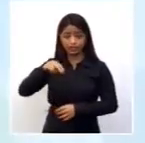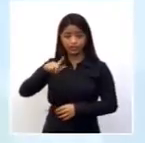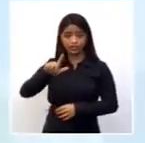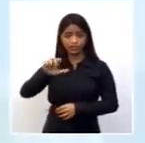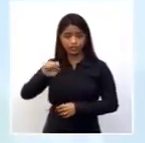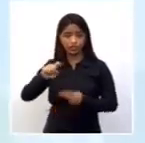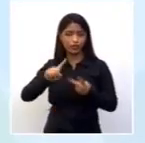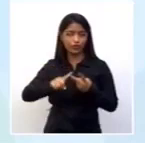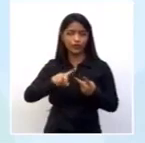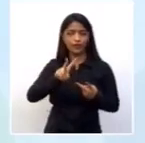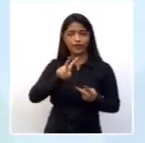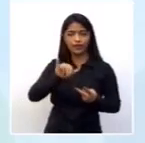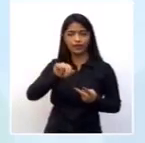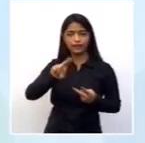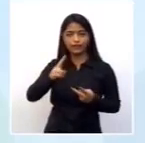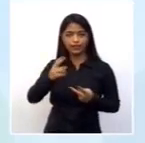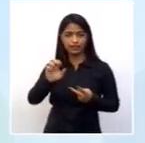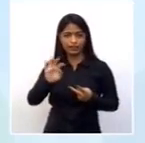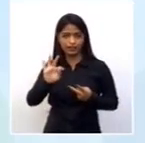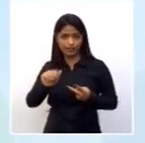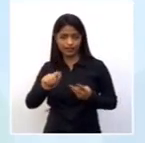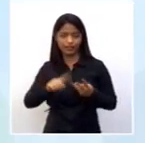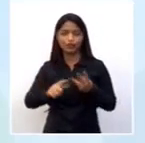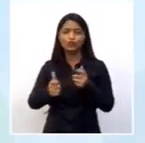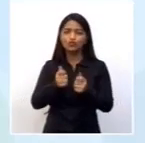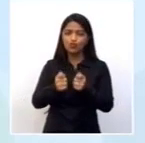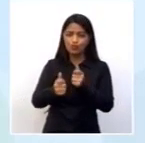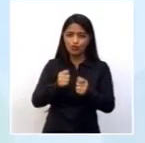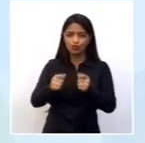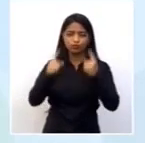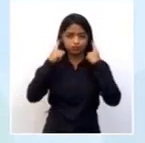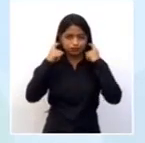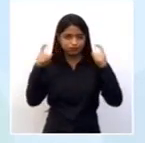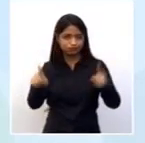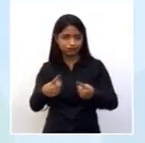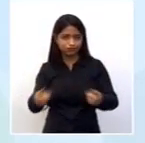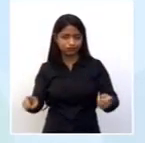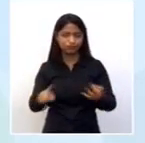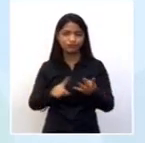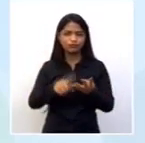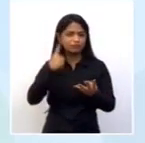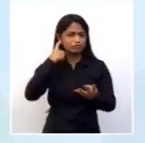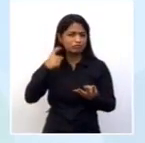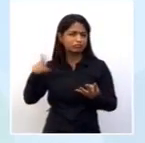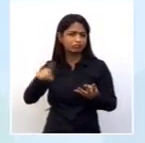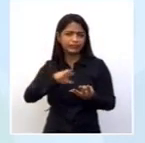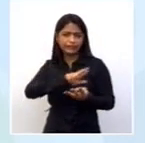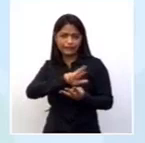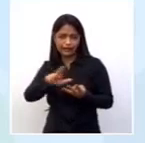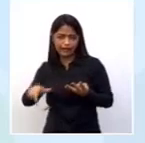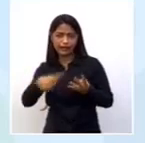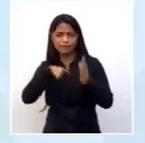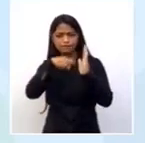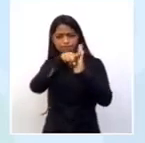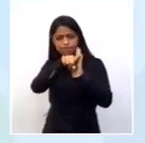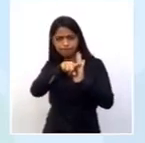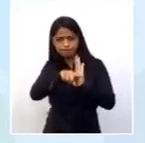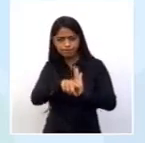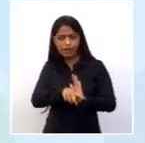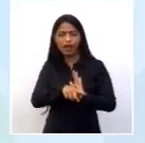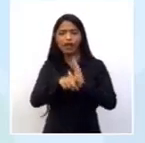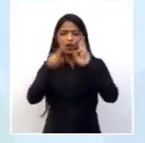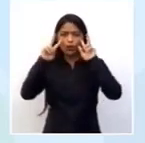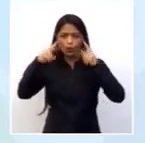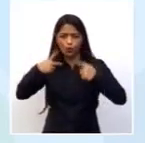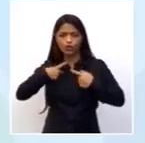vinheta, trilha de jogo eletrônico, trilha sonora, entre outros, analisando e reconhecendo seus usos e